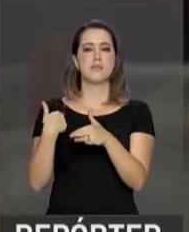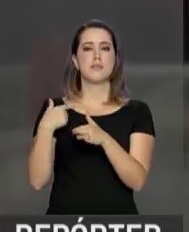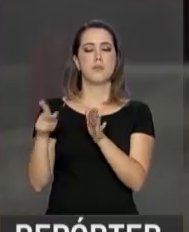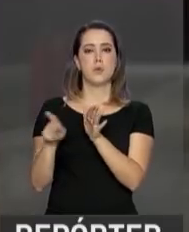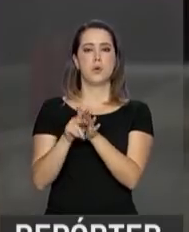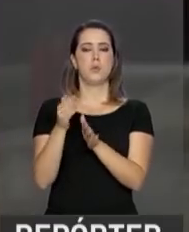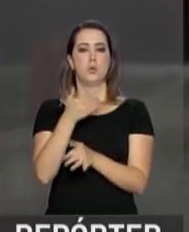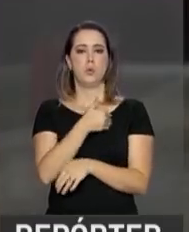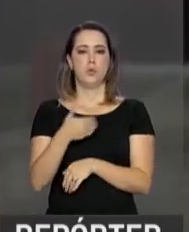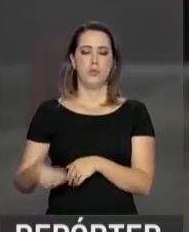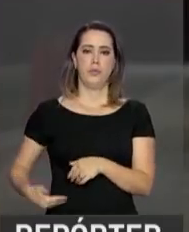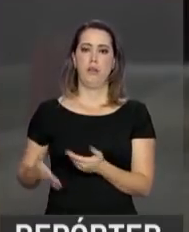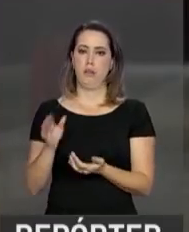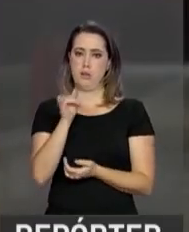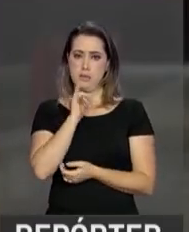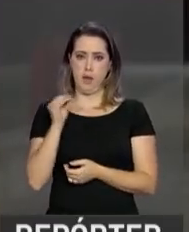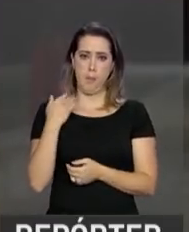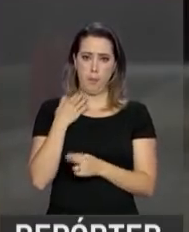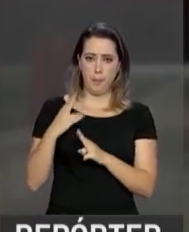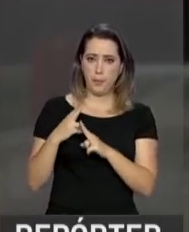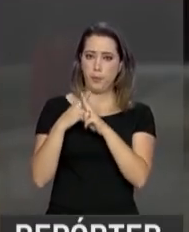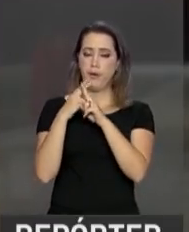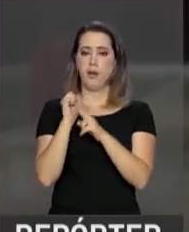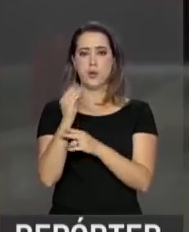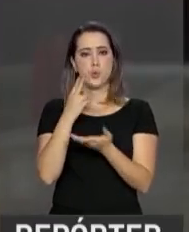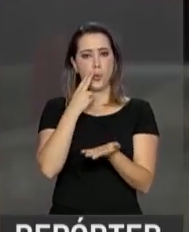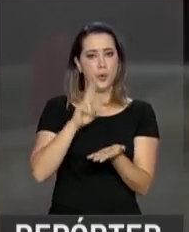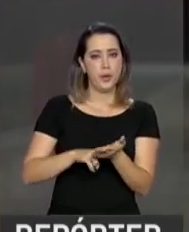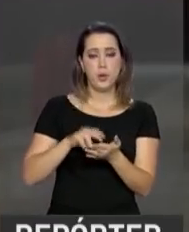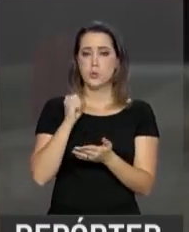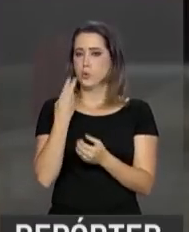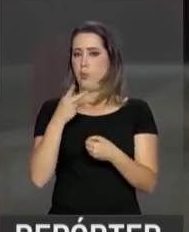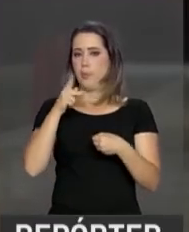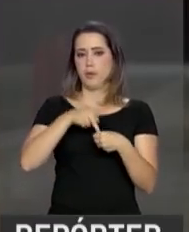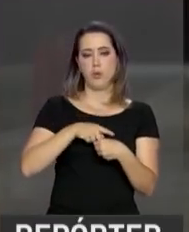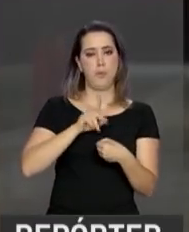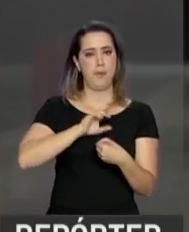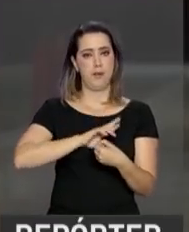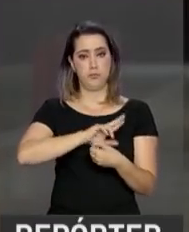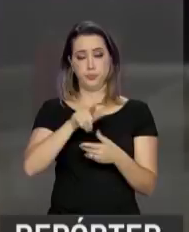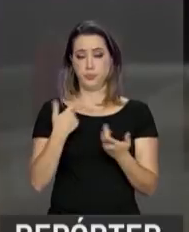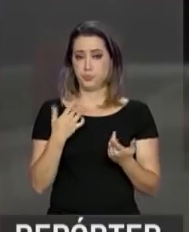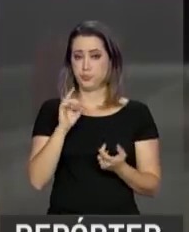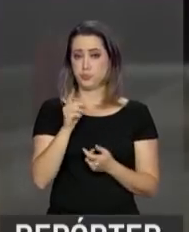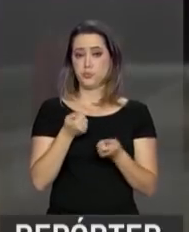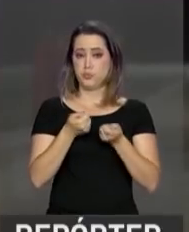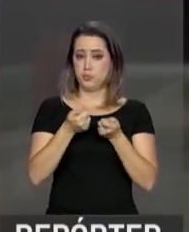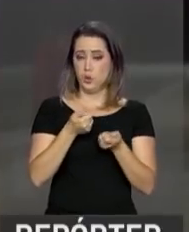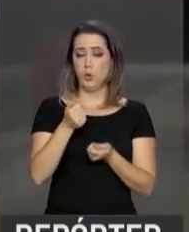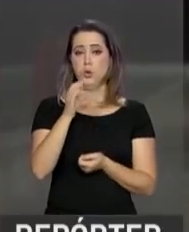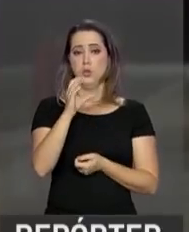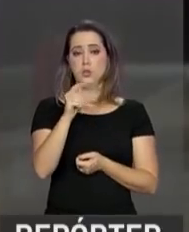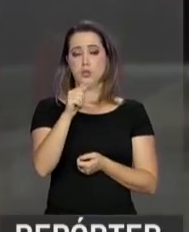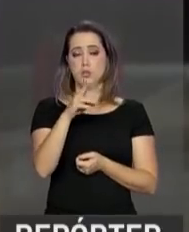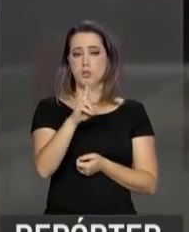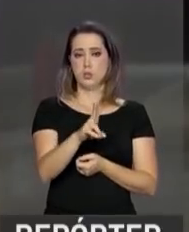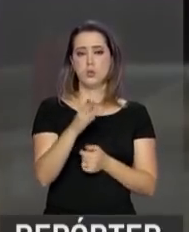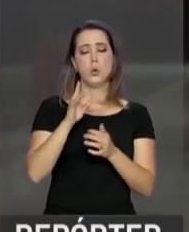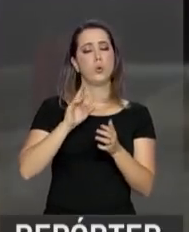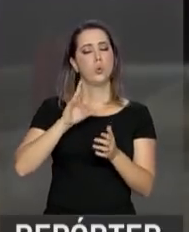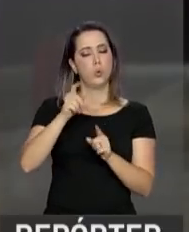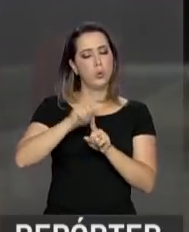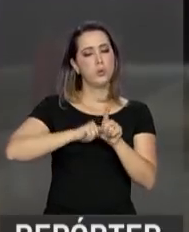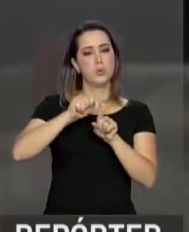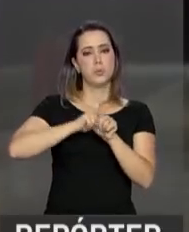Econômica Federal, Correios e Petrobras. O levantamento é da Controladoria Geral da União, que mensalmente